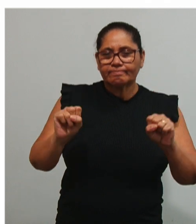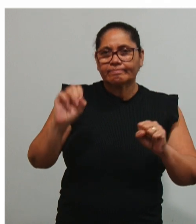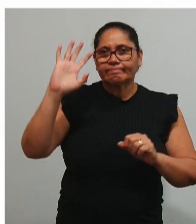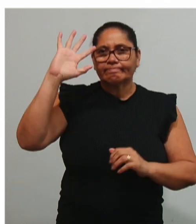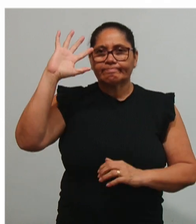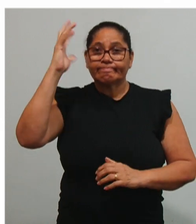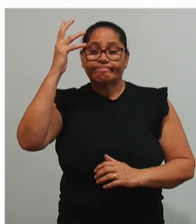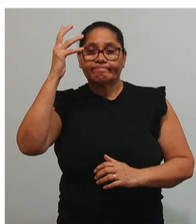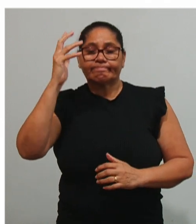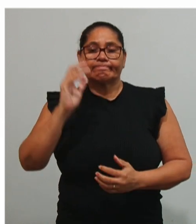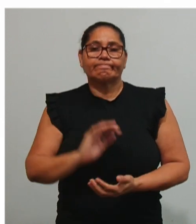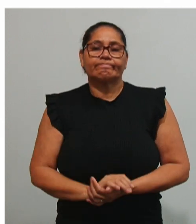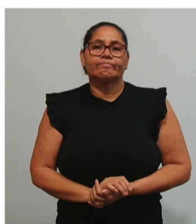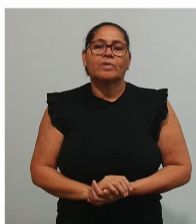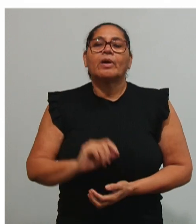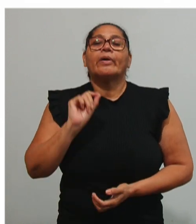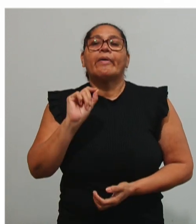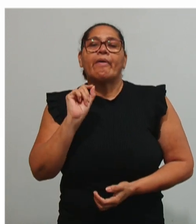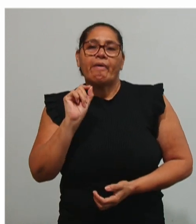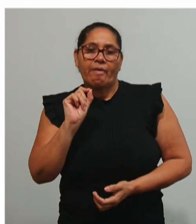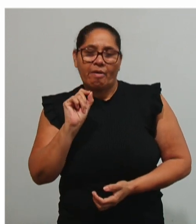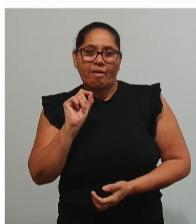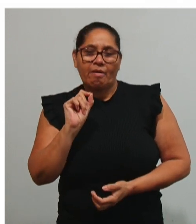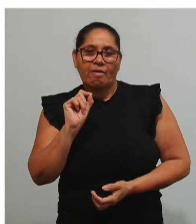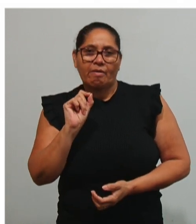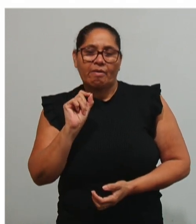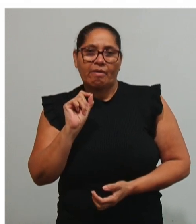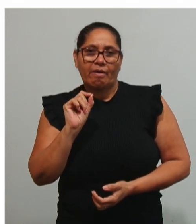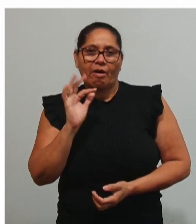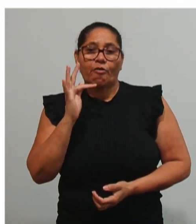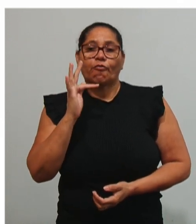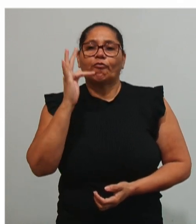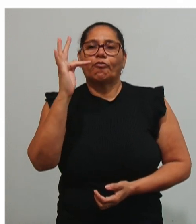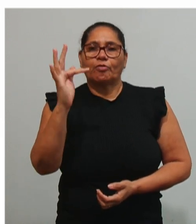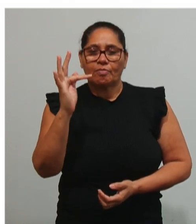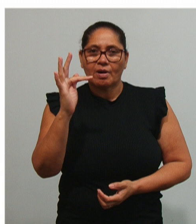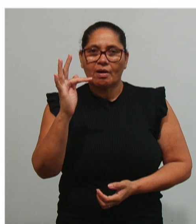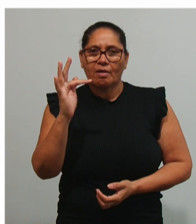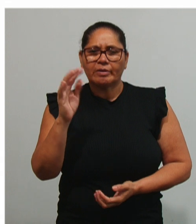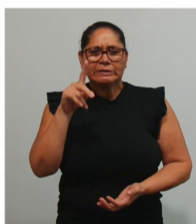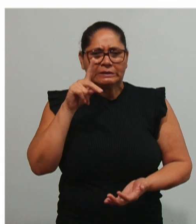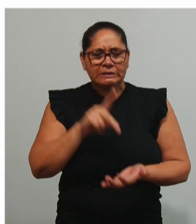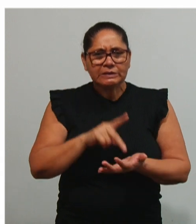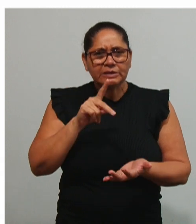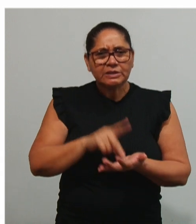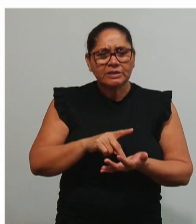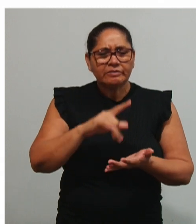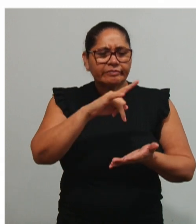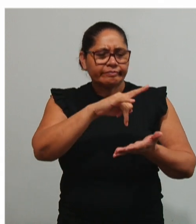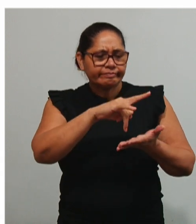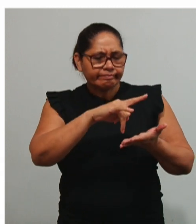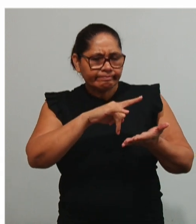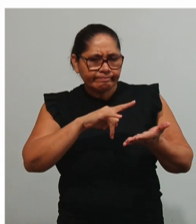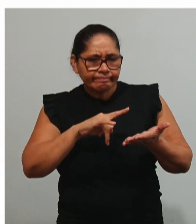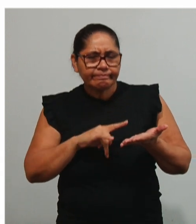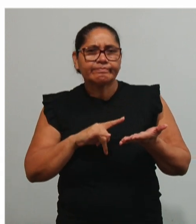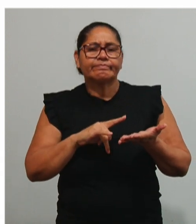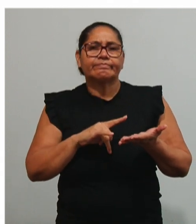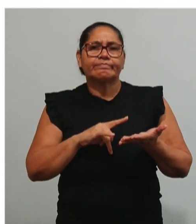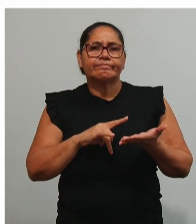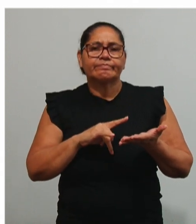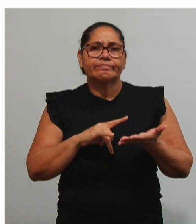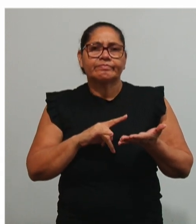decisões, né? O que é o procedimento formal, né? É, de fato, um documento, né? É